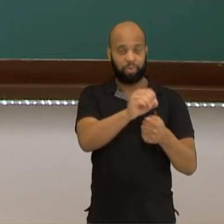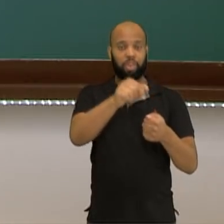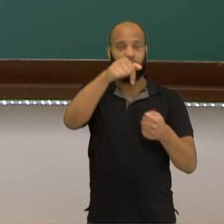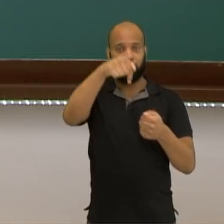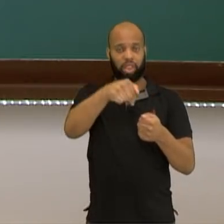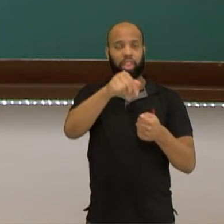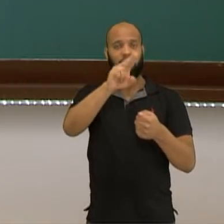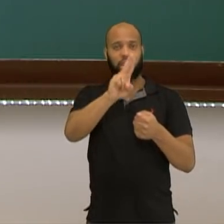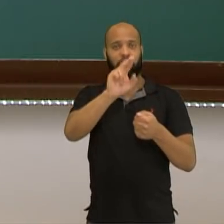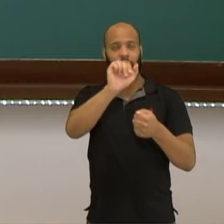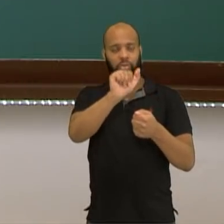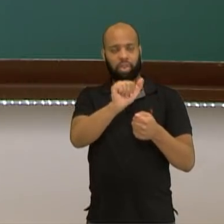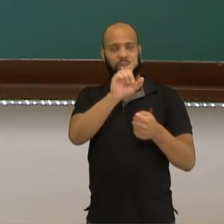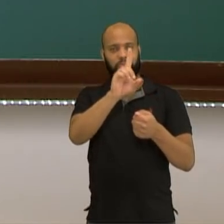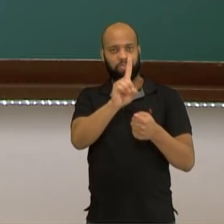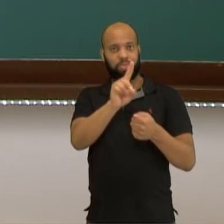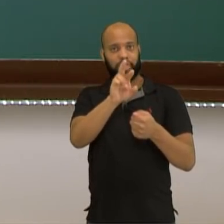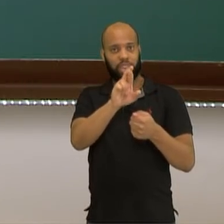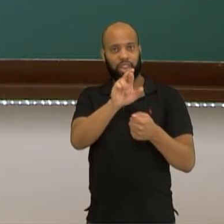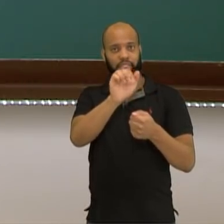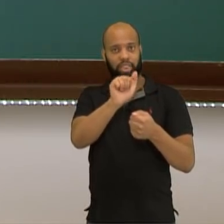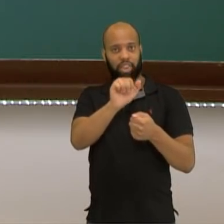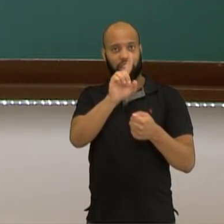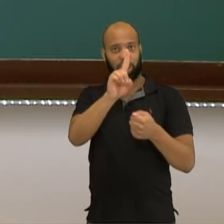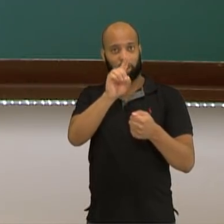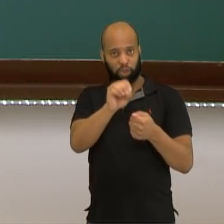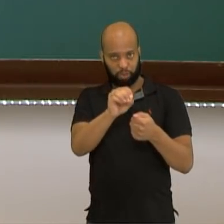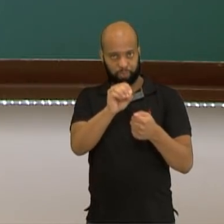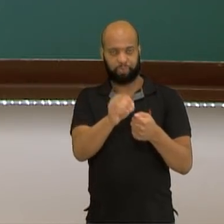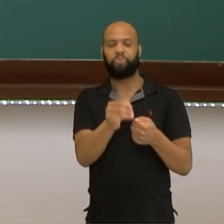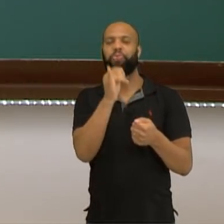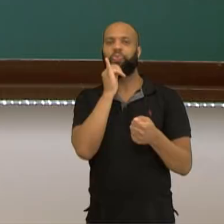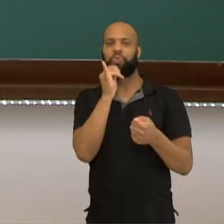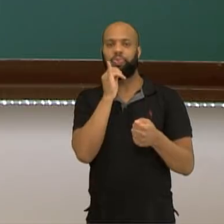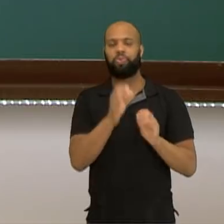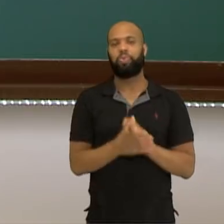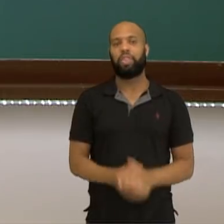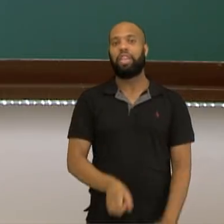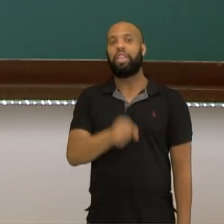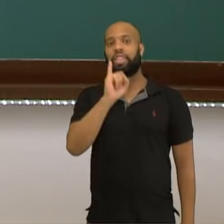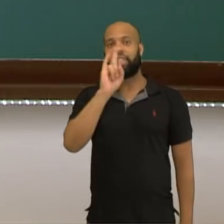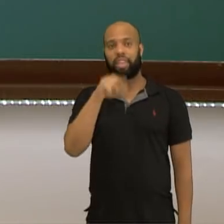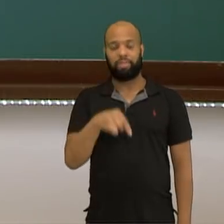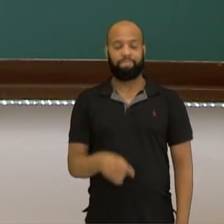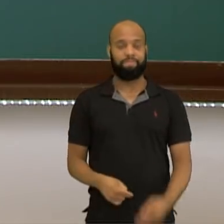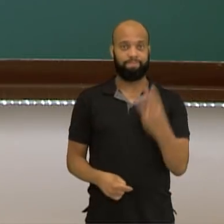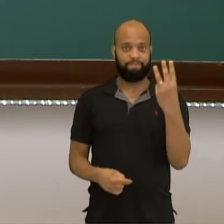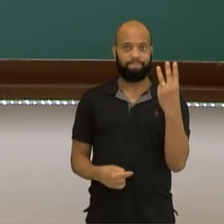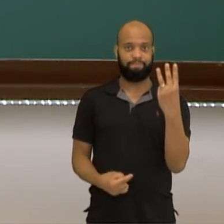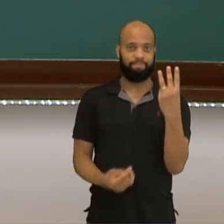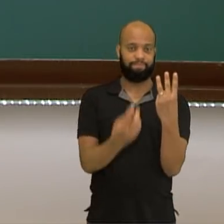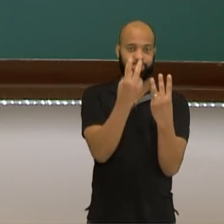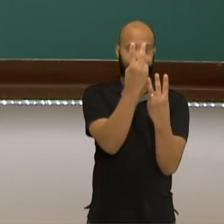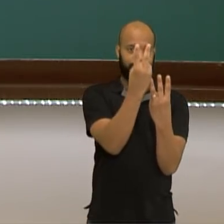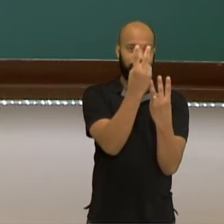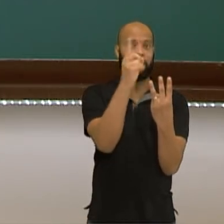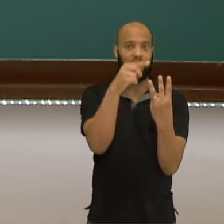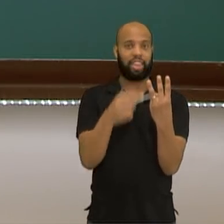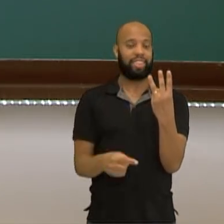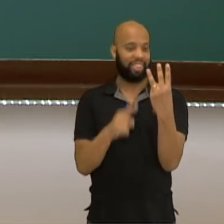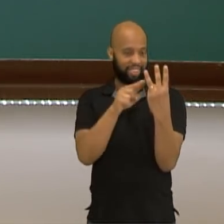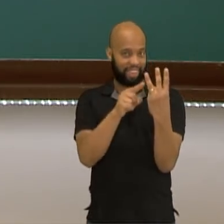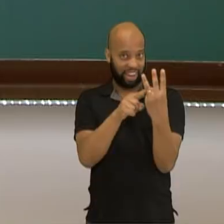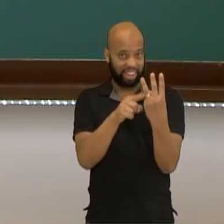3 na base e o expoente 2, então eu vou ler como 3 ao quadrado, porque tem relação direta com o